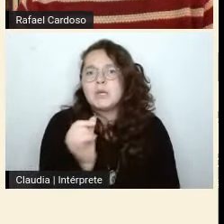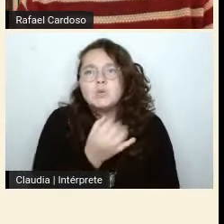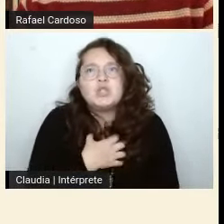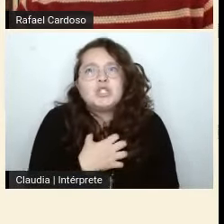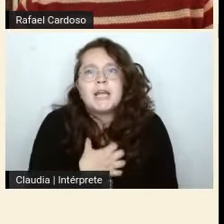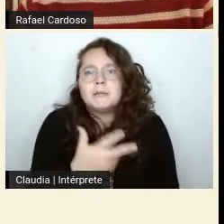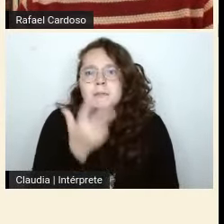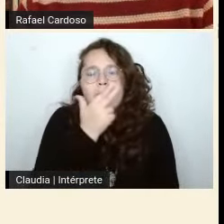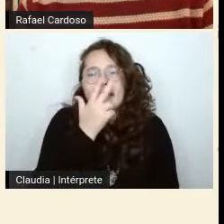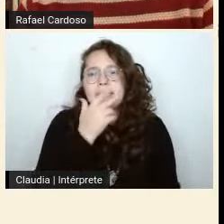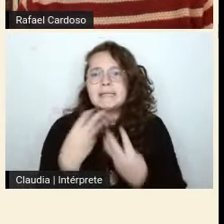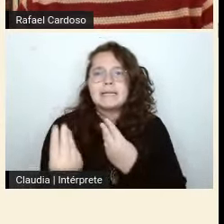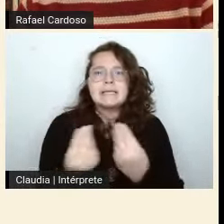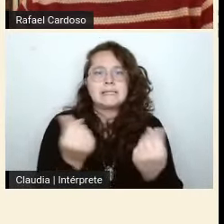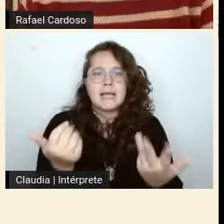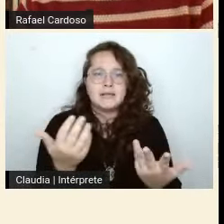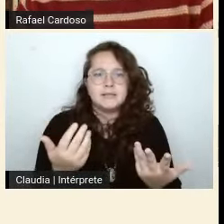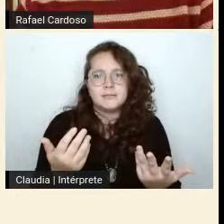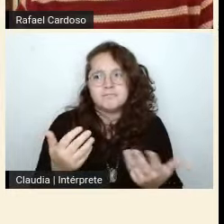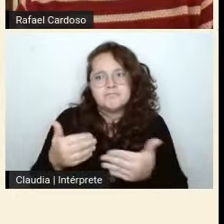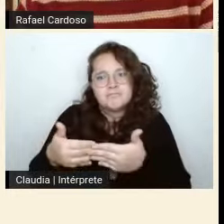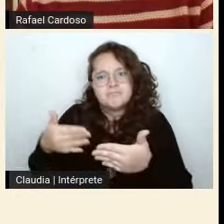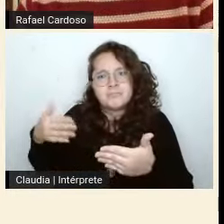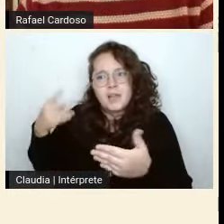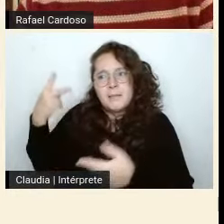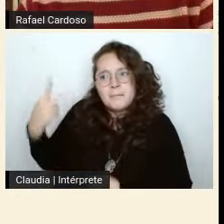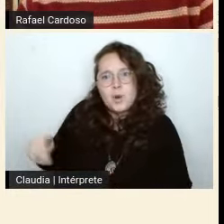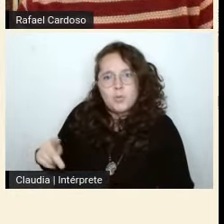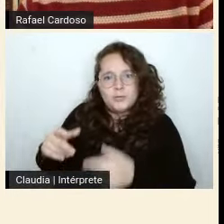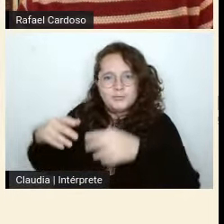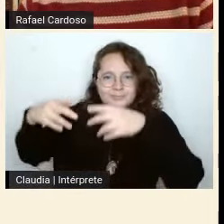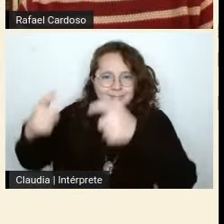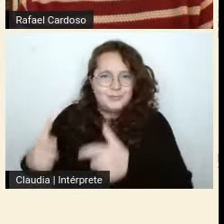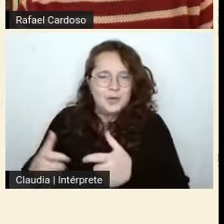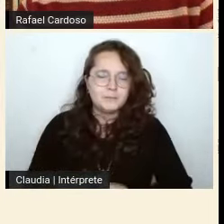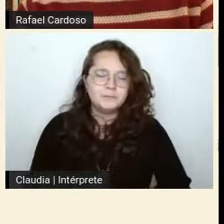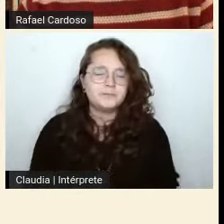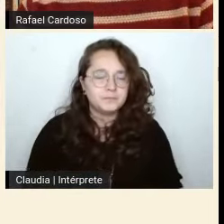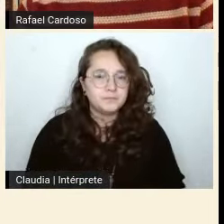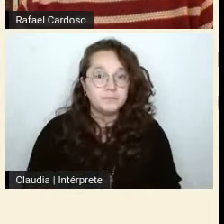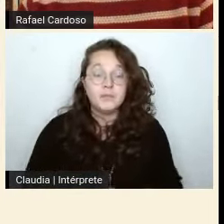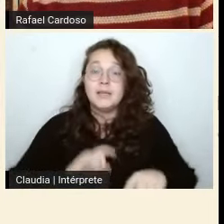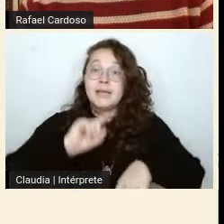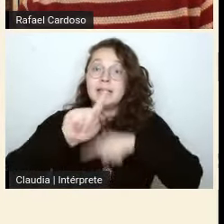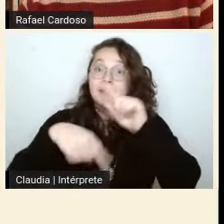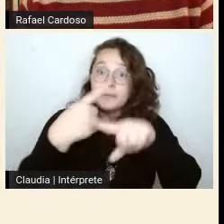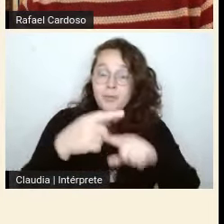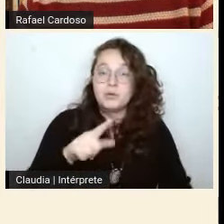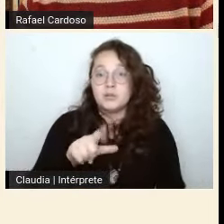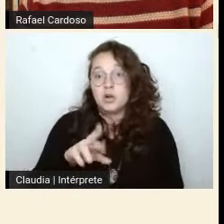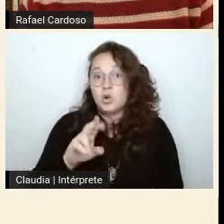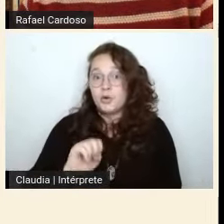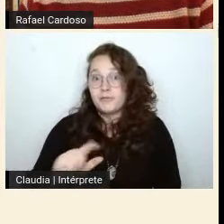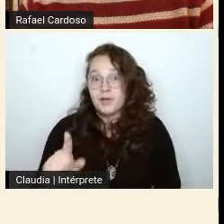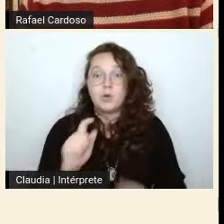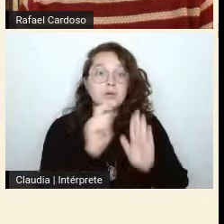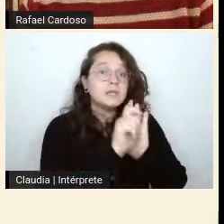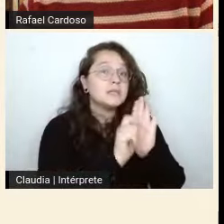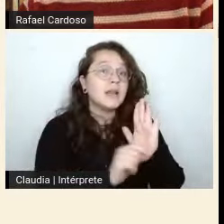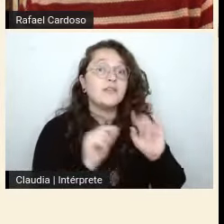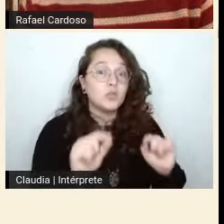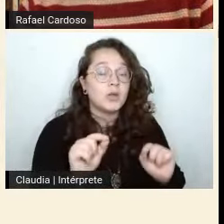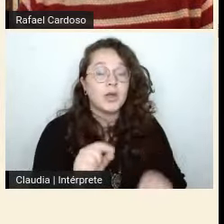Estabelecida a prioridade e hierarquia dos pretendentes, Lorival readmite Segal ao panteão da chamada, entre